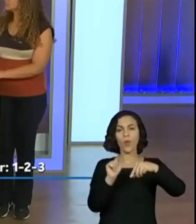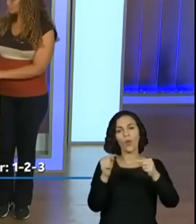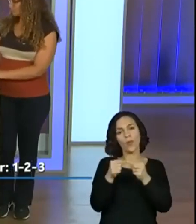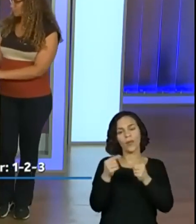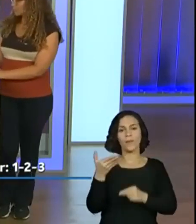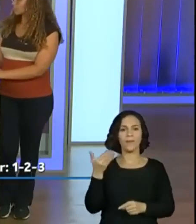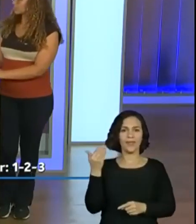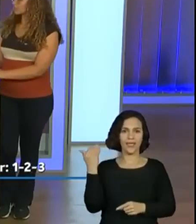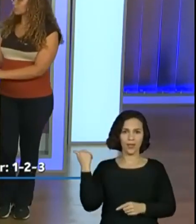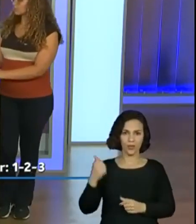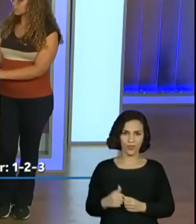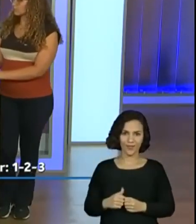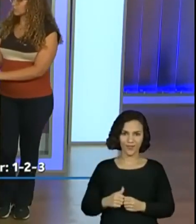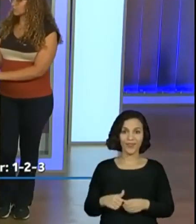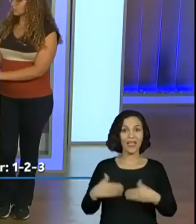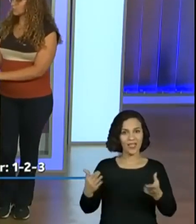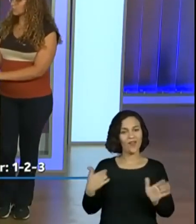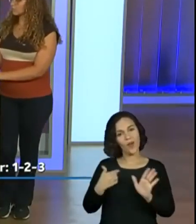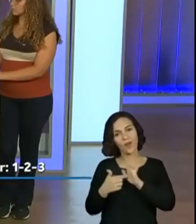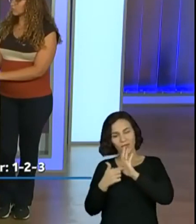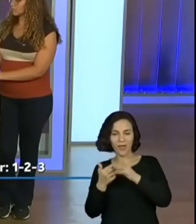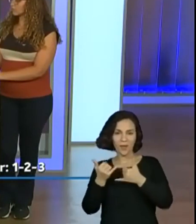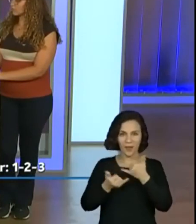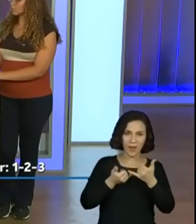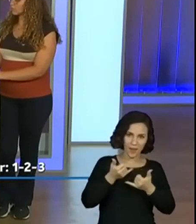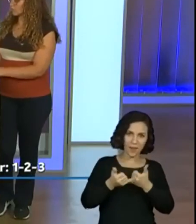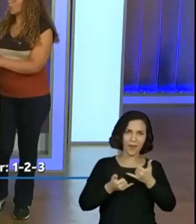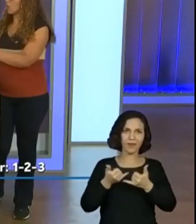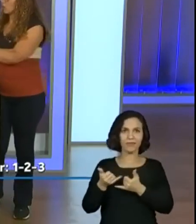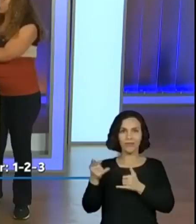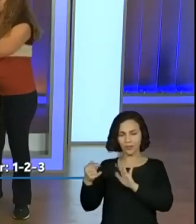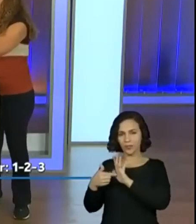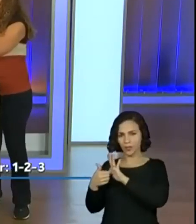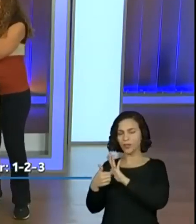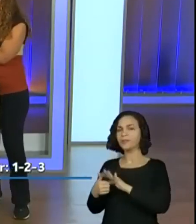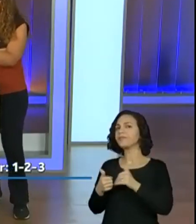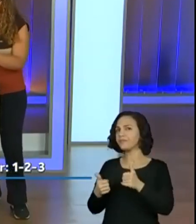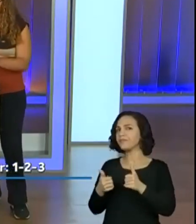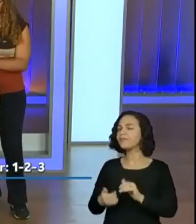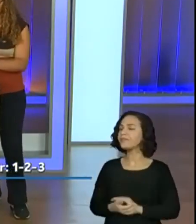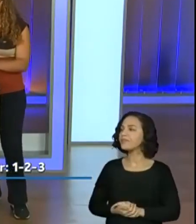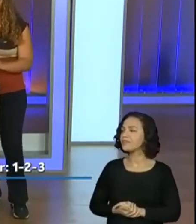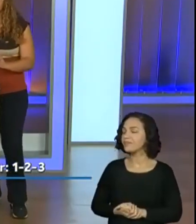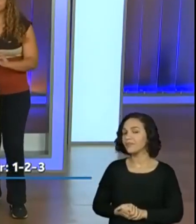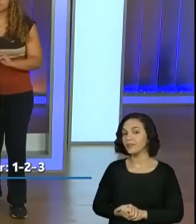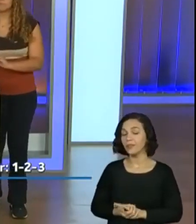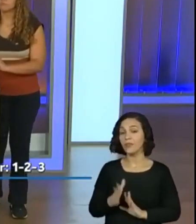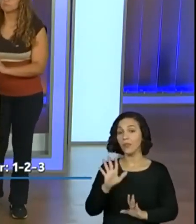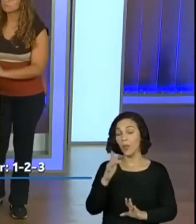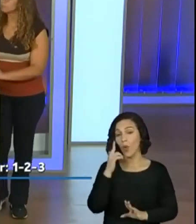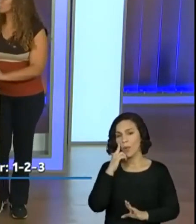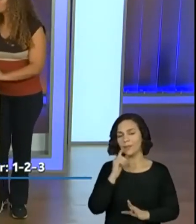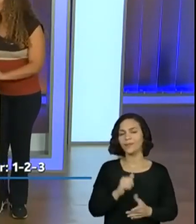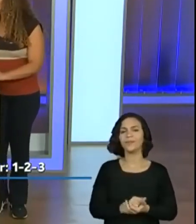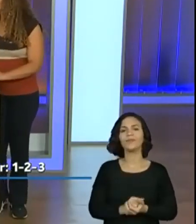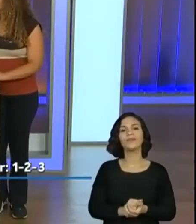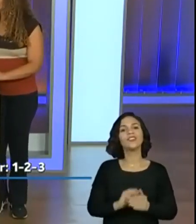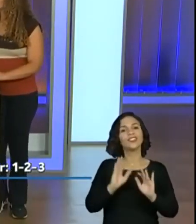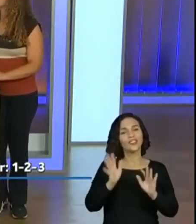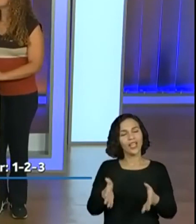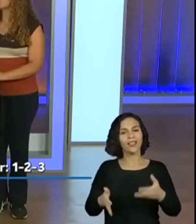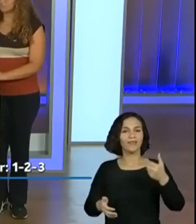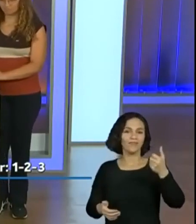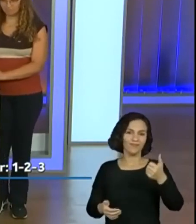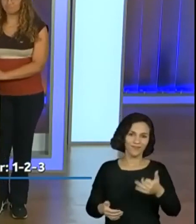aí brincar um pouquinho disso. Se a gente... Você vai mostrando, Mostro. Por favor? Pensando no que a gente já foi